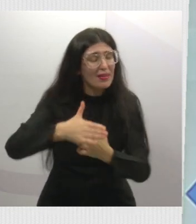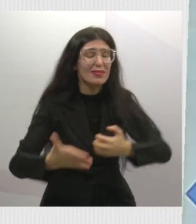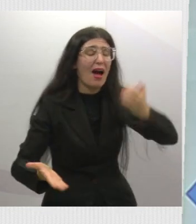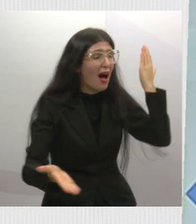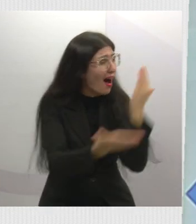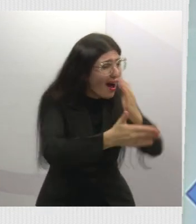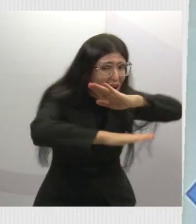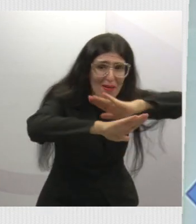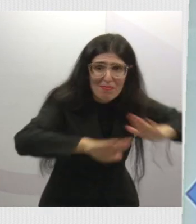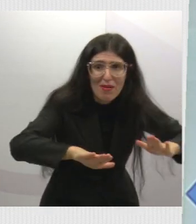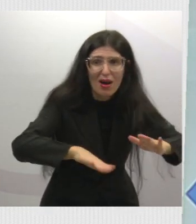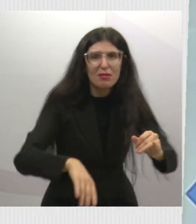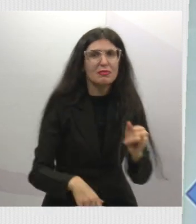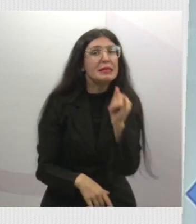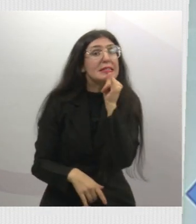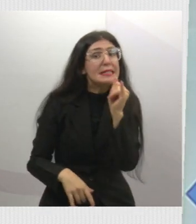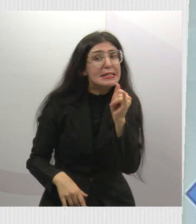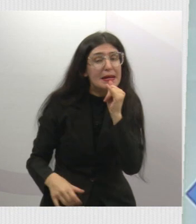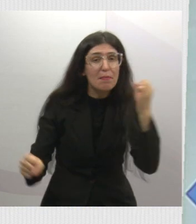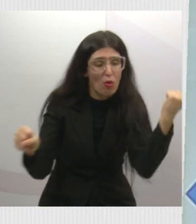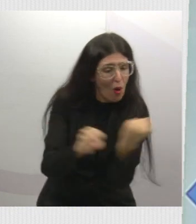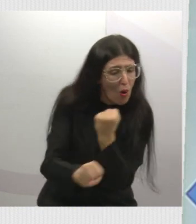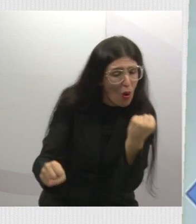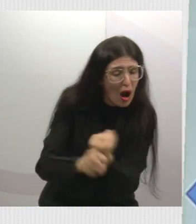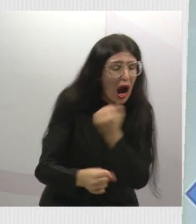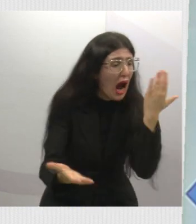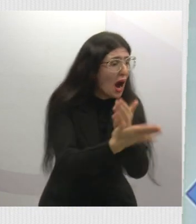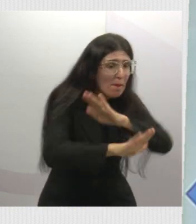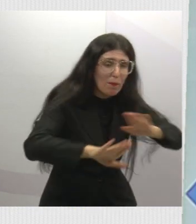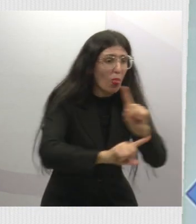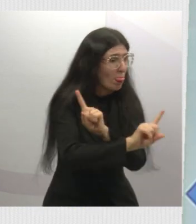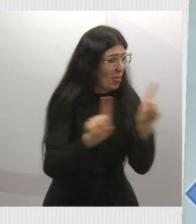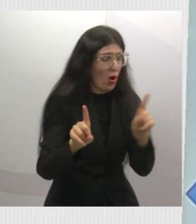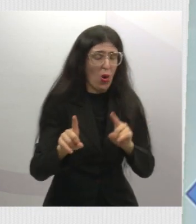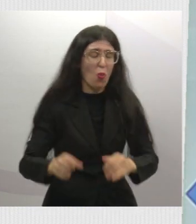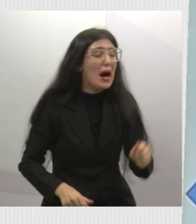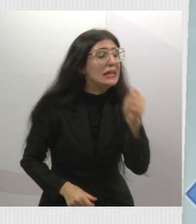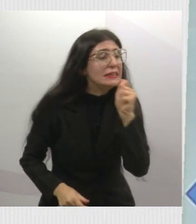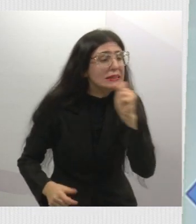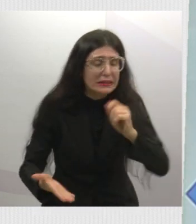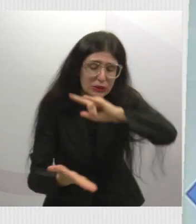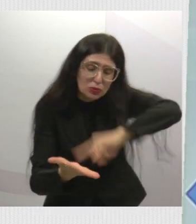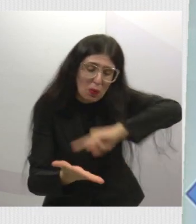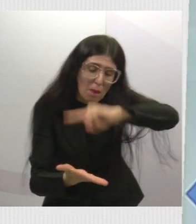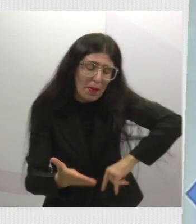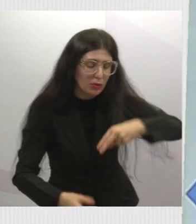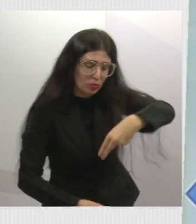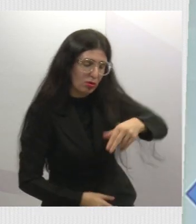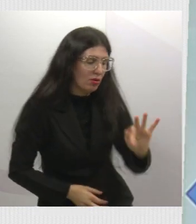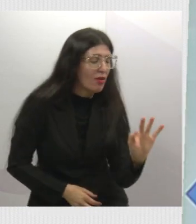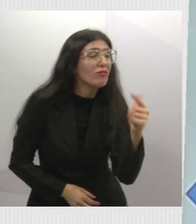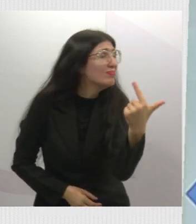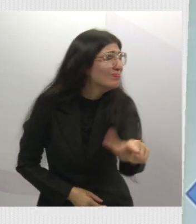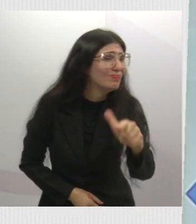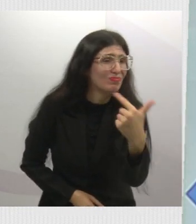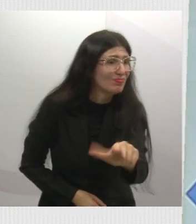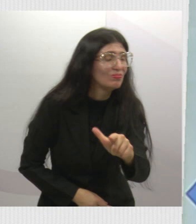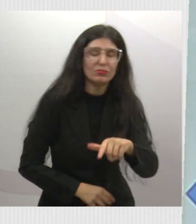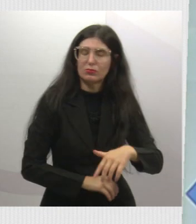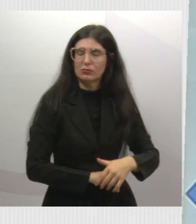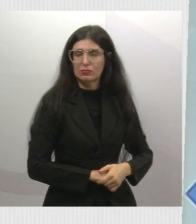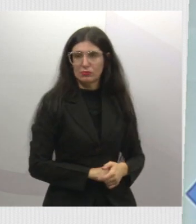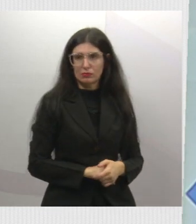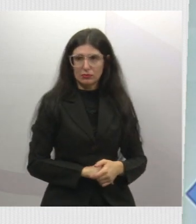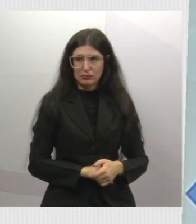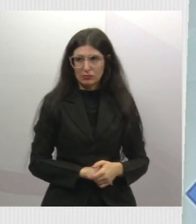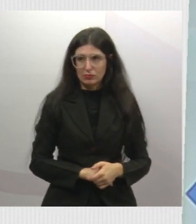se concluiu no ano de 2020 a entrega ou a prestação do serviço naquele momento.